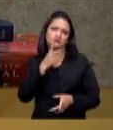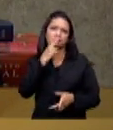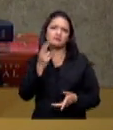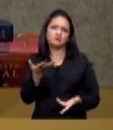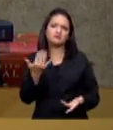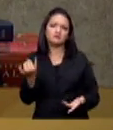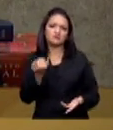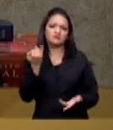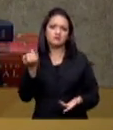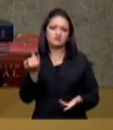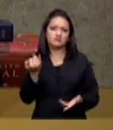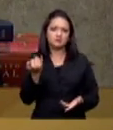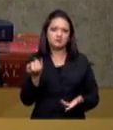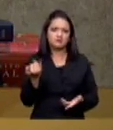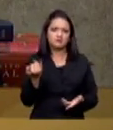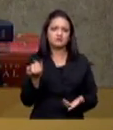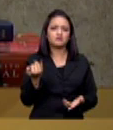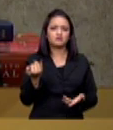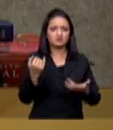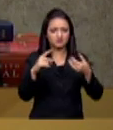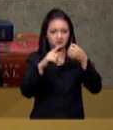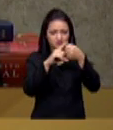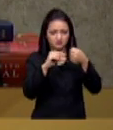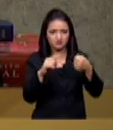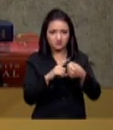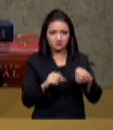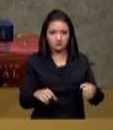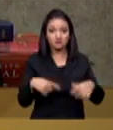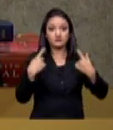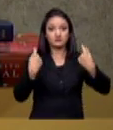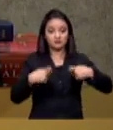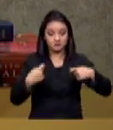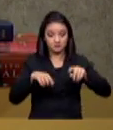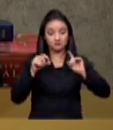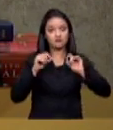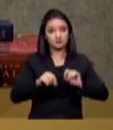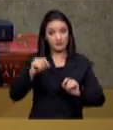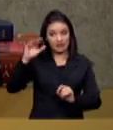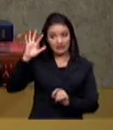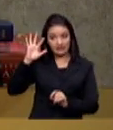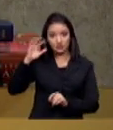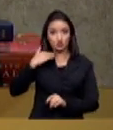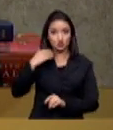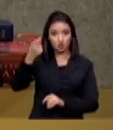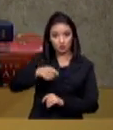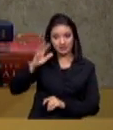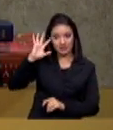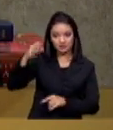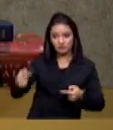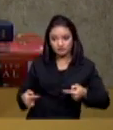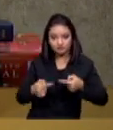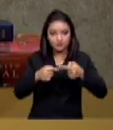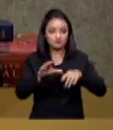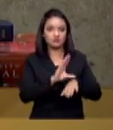de que esse dispositivo merece uma interpretação conforme. A sugestão que eu